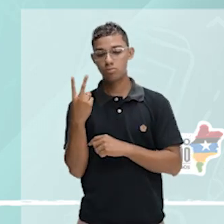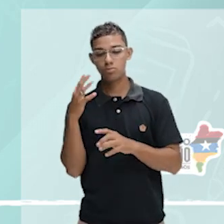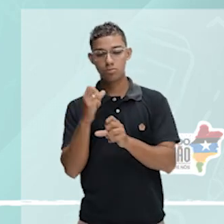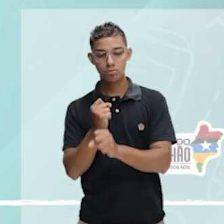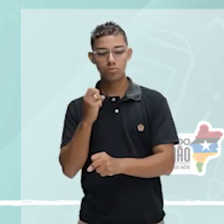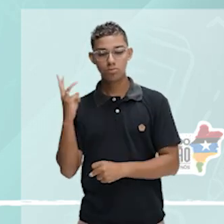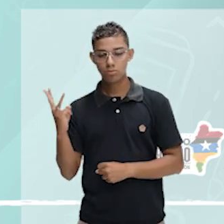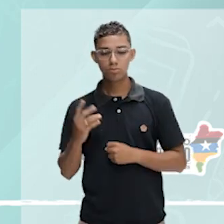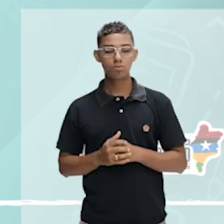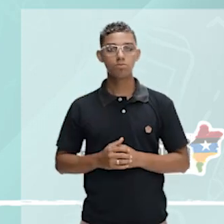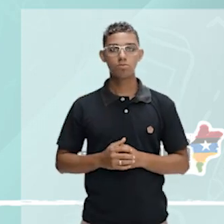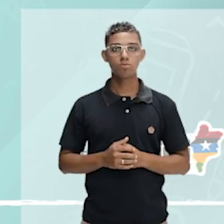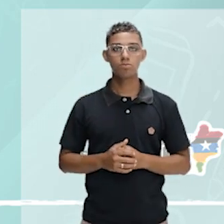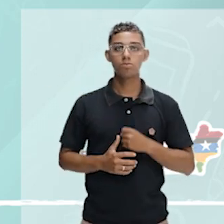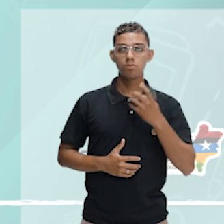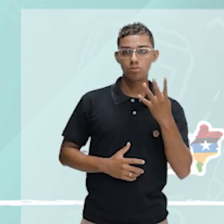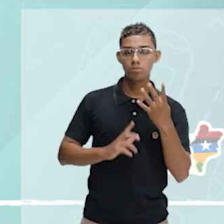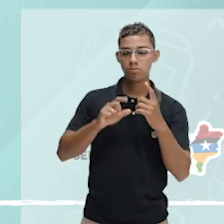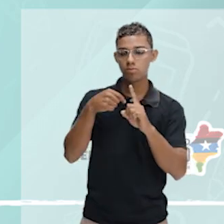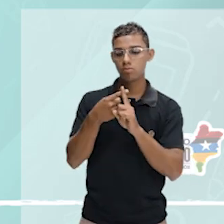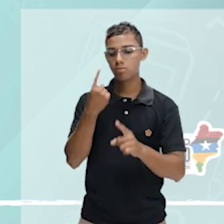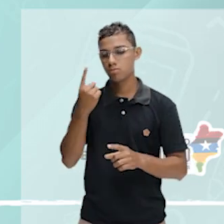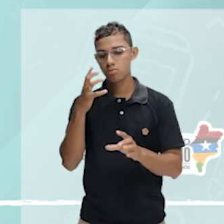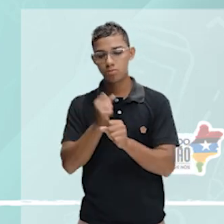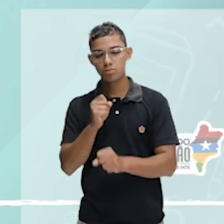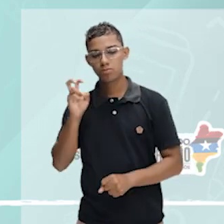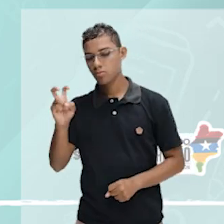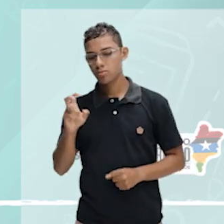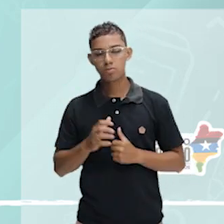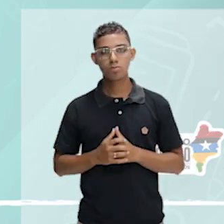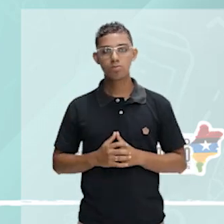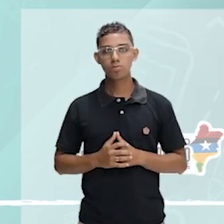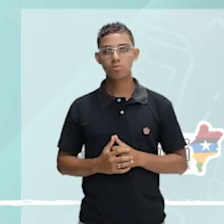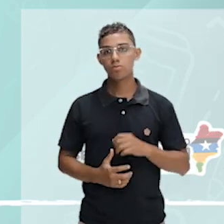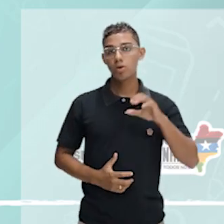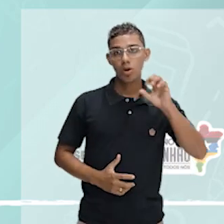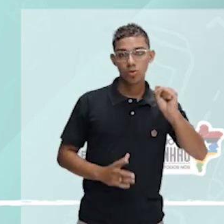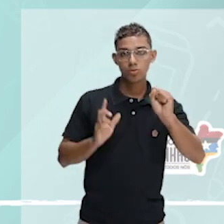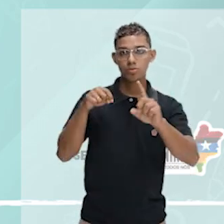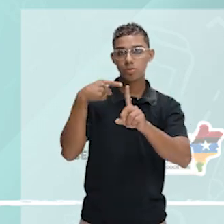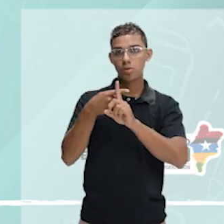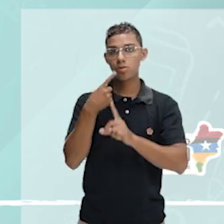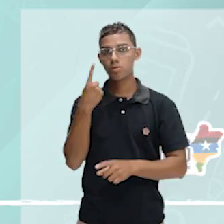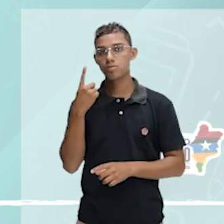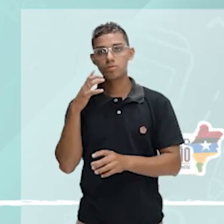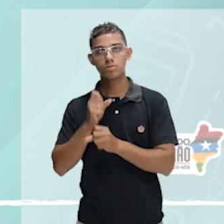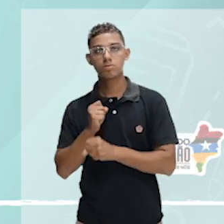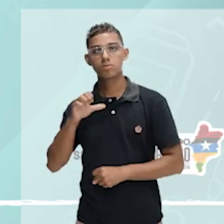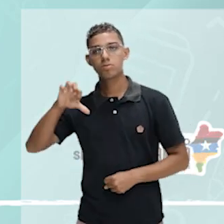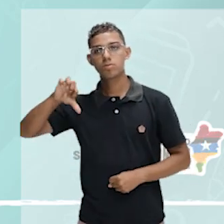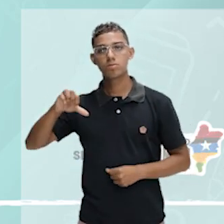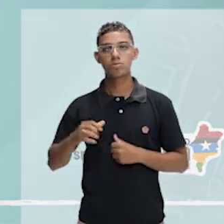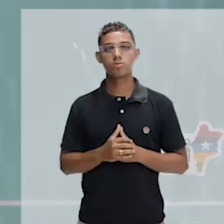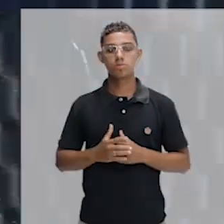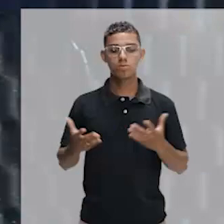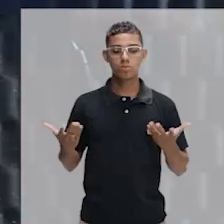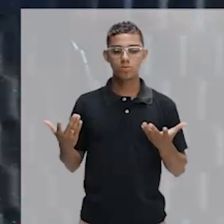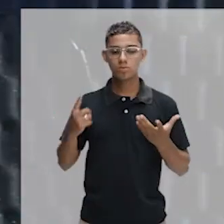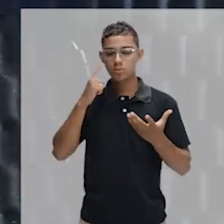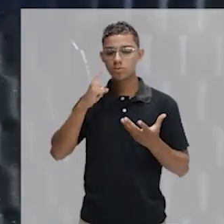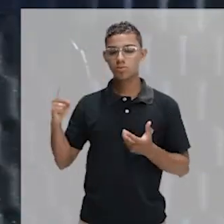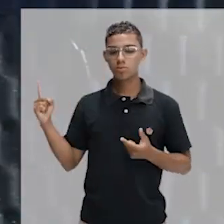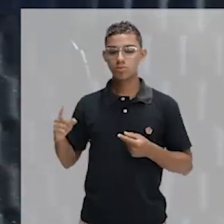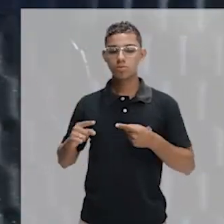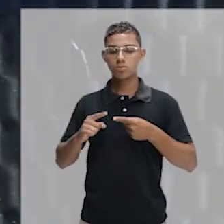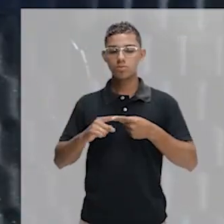resposta 5 e por fim eu tô fazendo o outro 8 + 1 resposta 9 Quem são meus pares ordenados meu povo